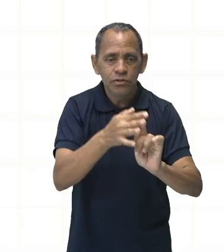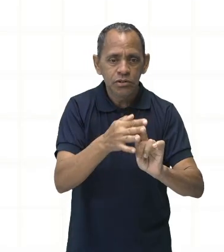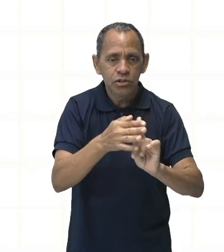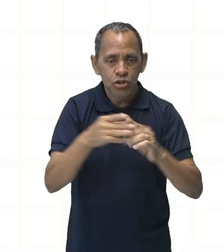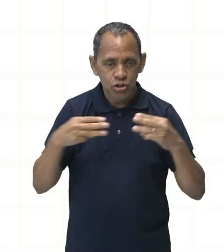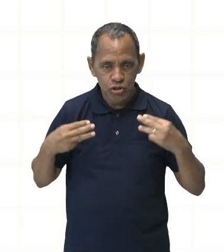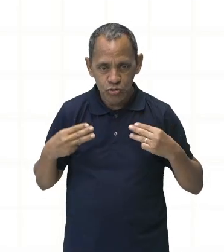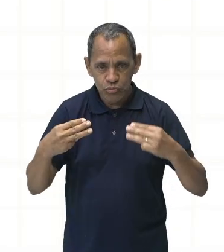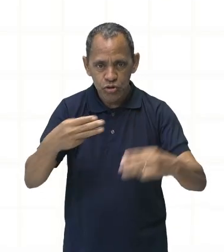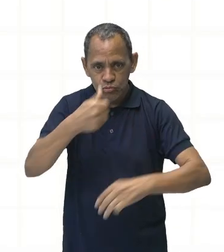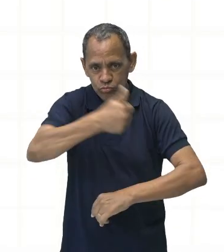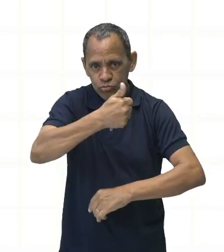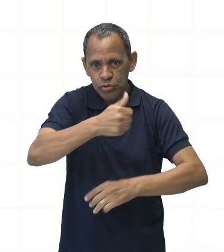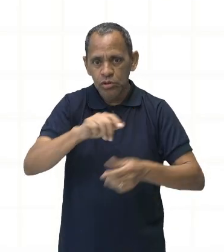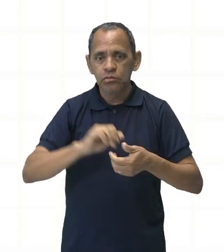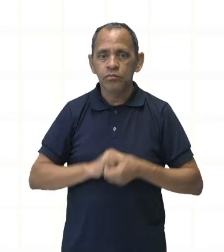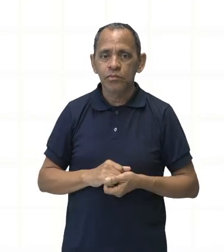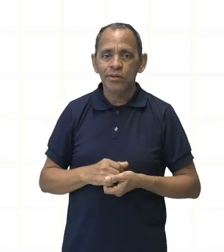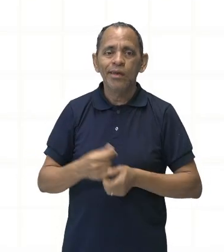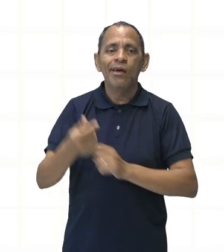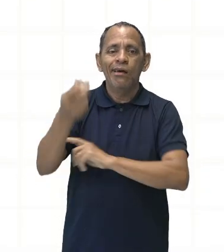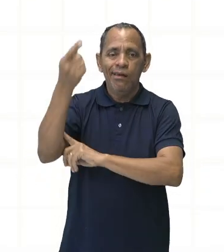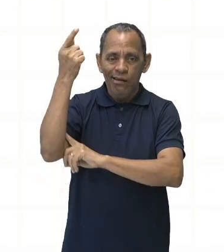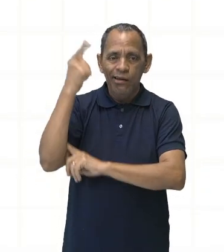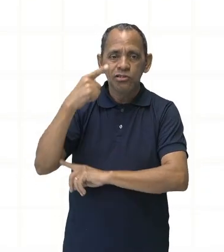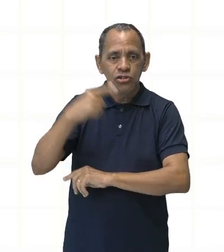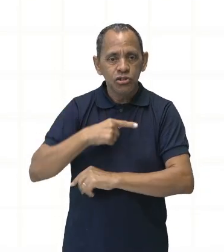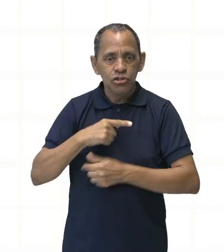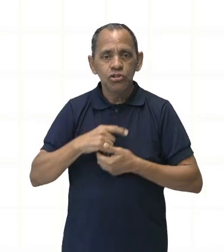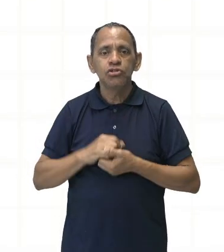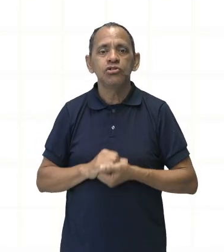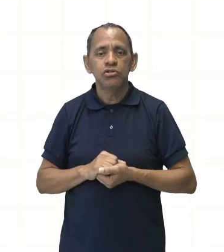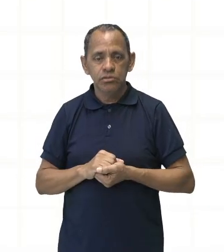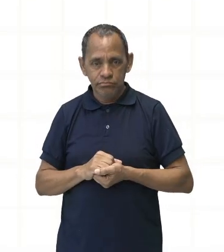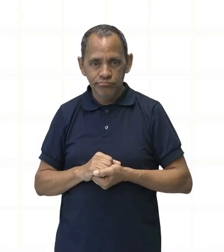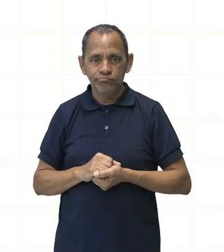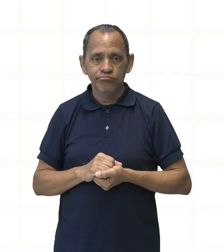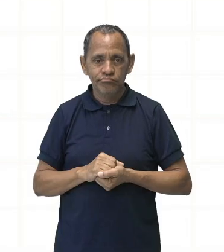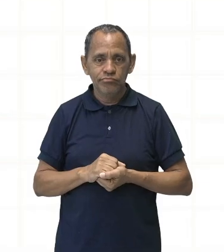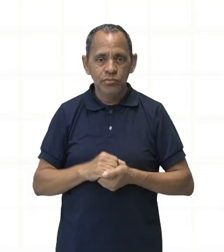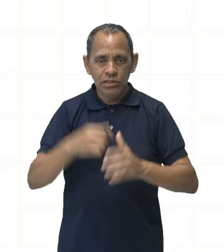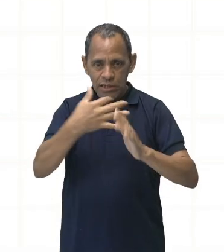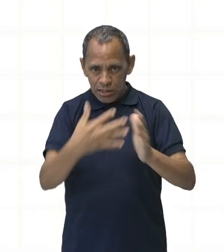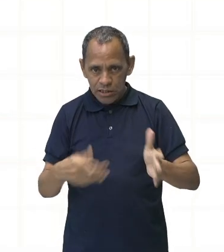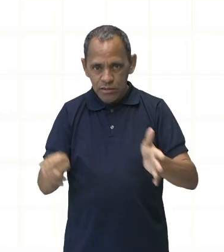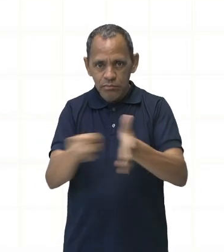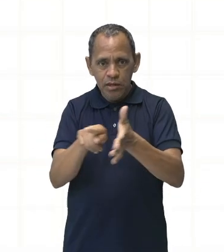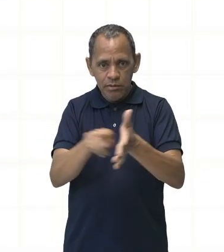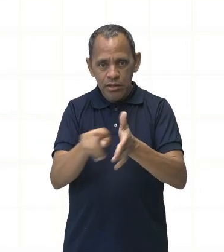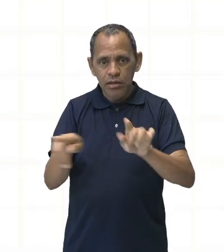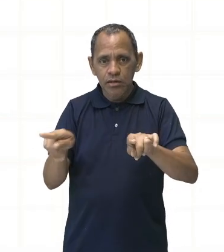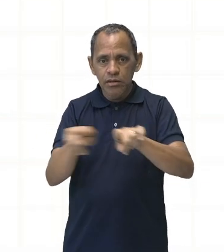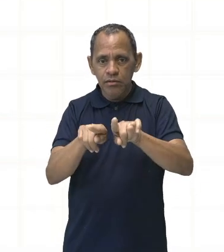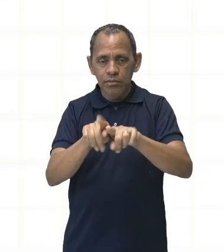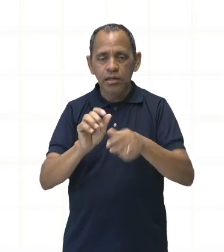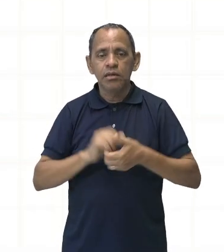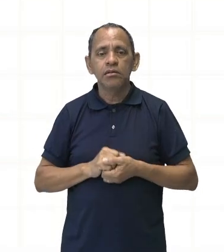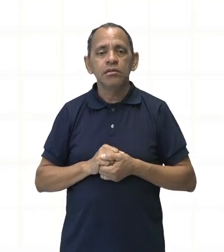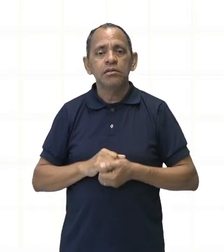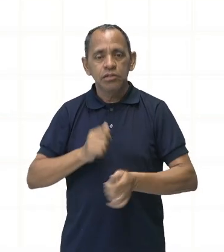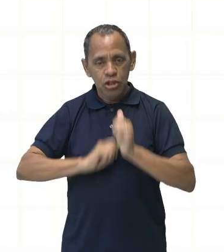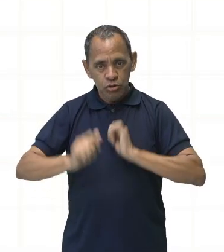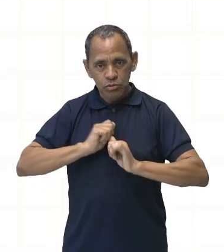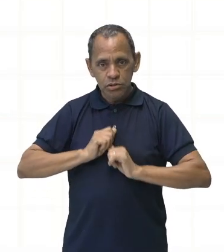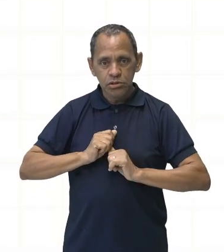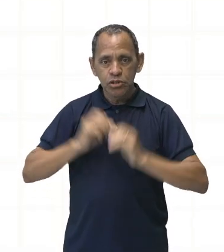de primeiro-ministro, que era uma das peças fundamentais na administração de Dom Pedro II. Ele contava com o